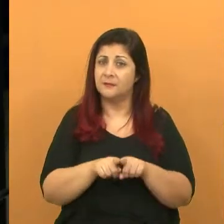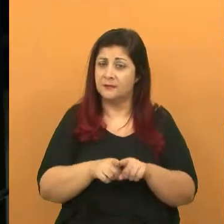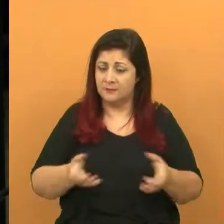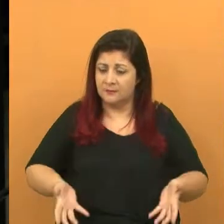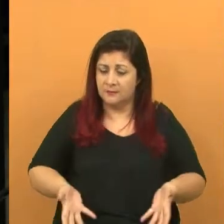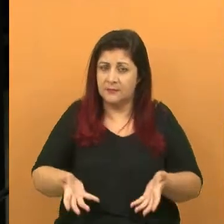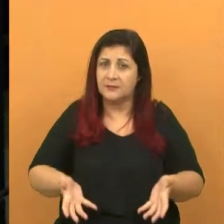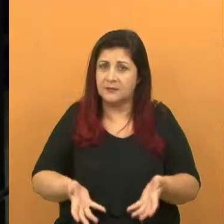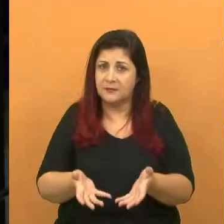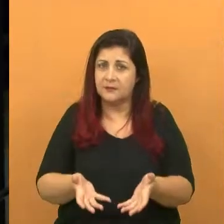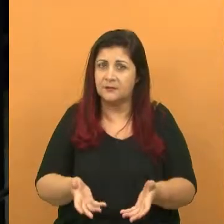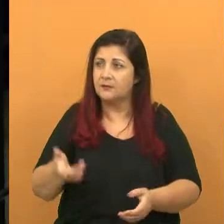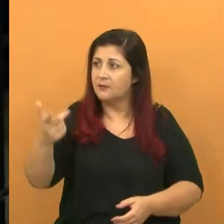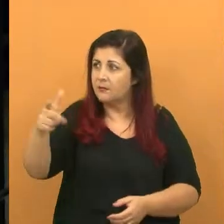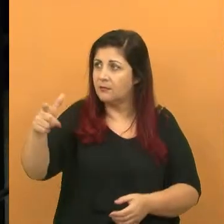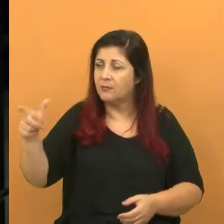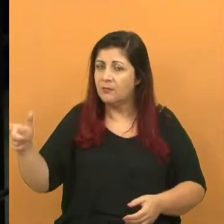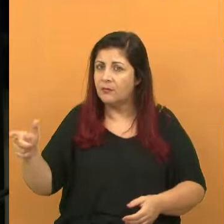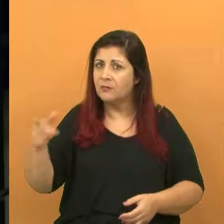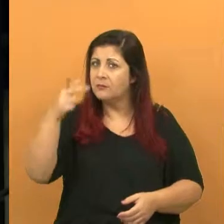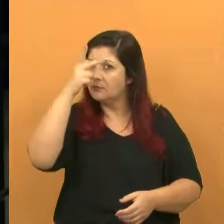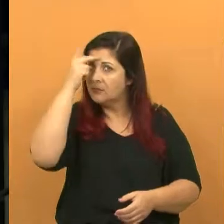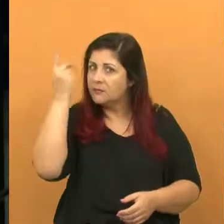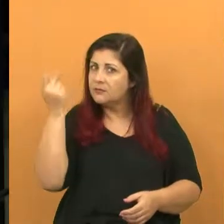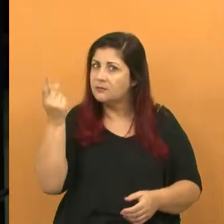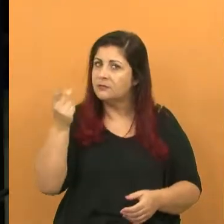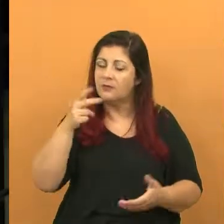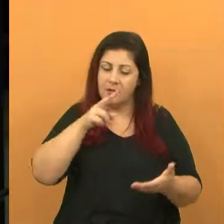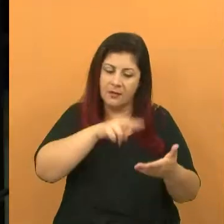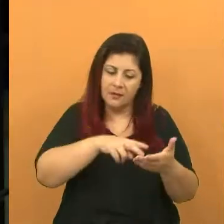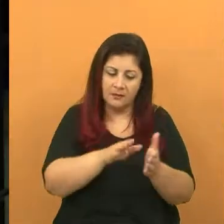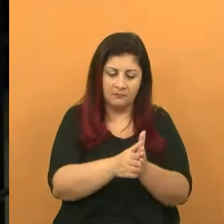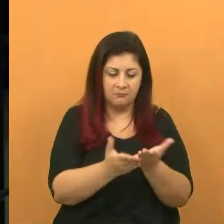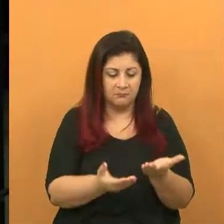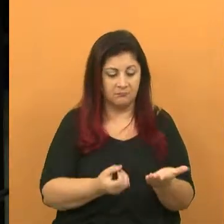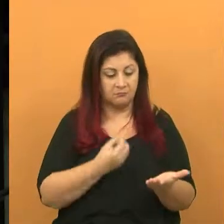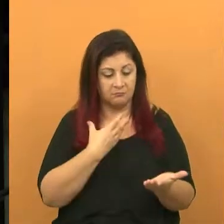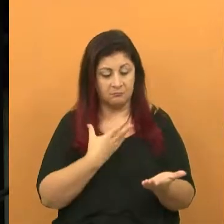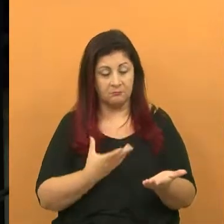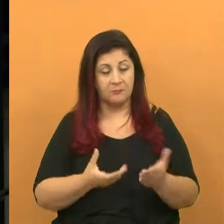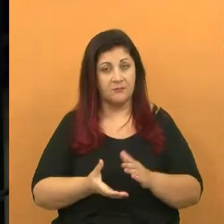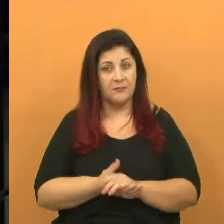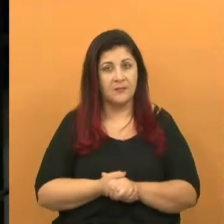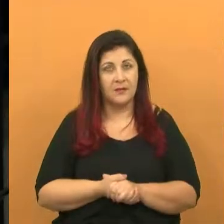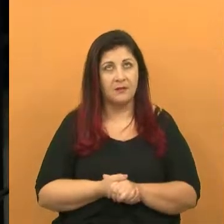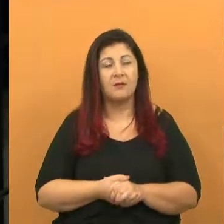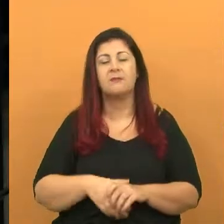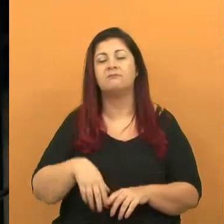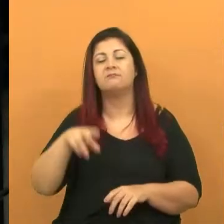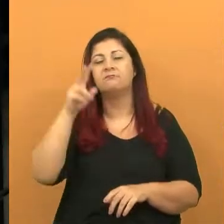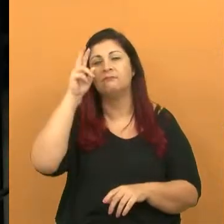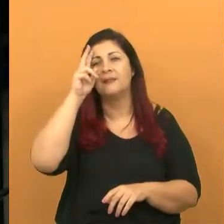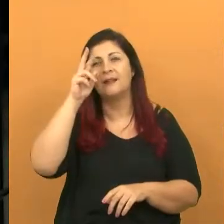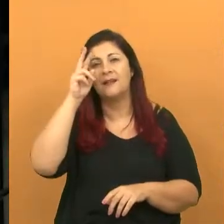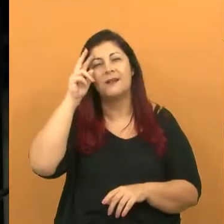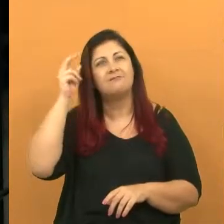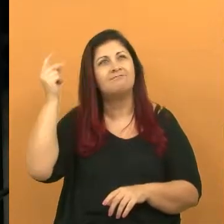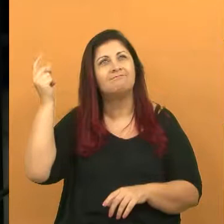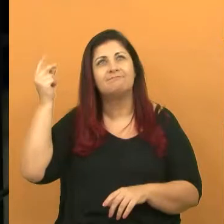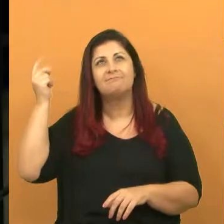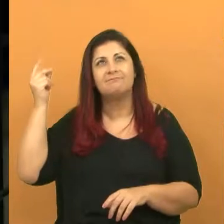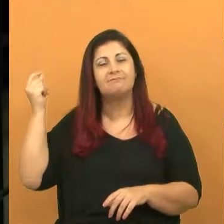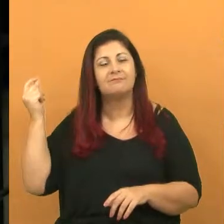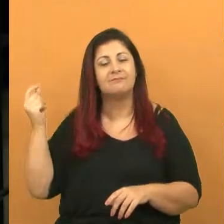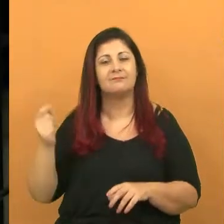dá às pessoas a ler um bom livro, a recordar de certas